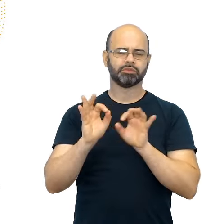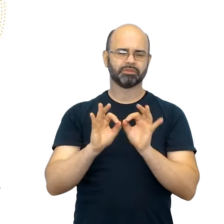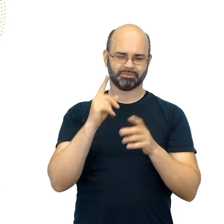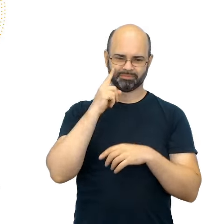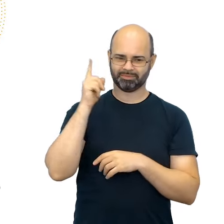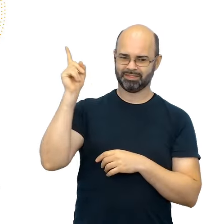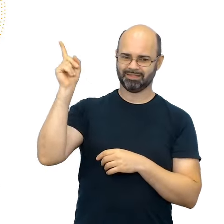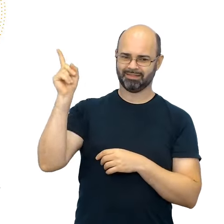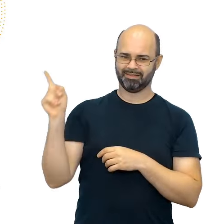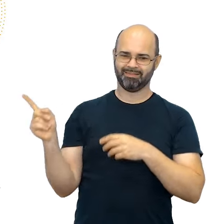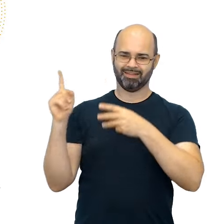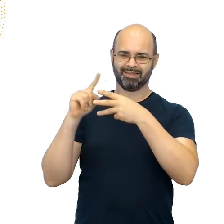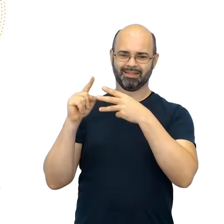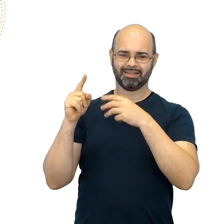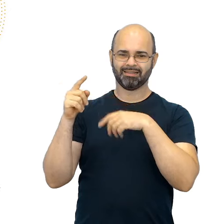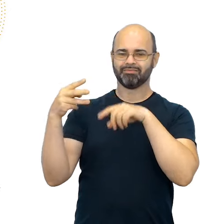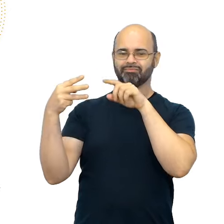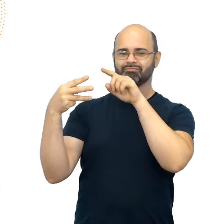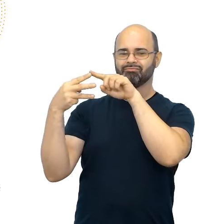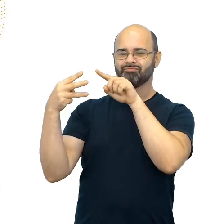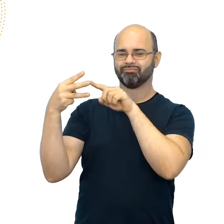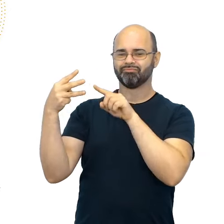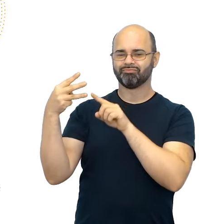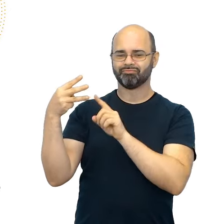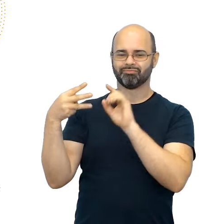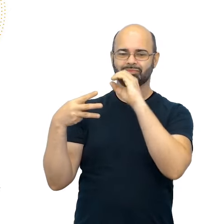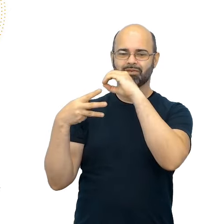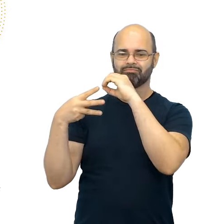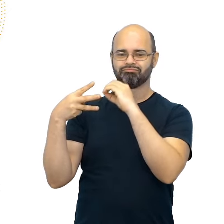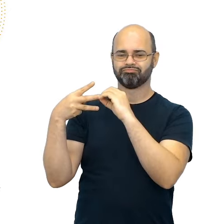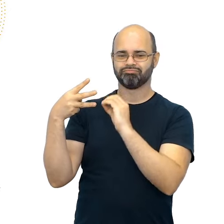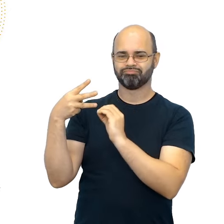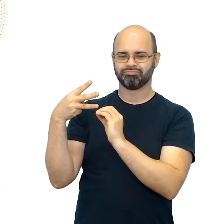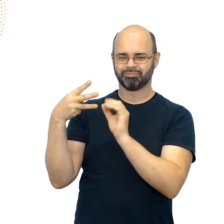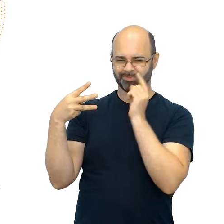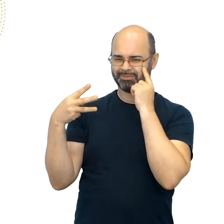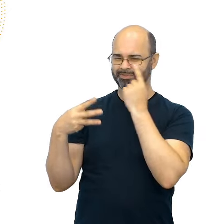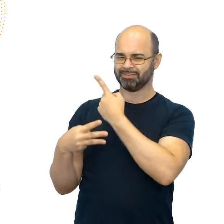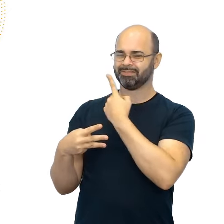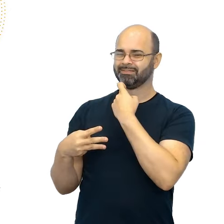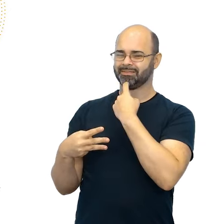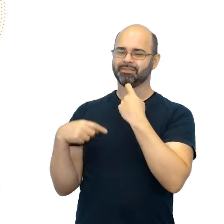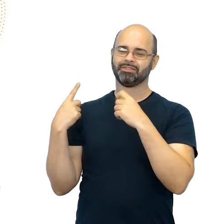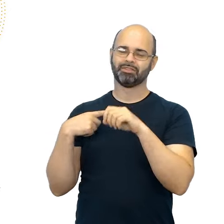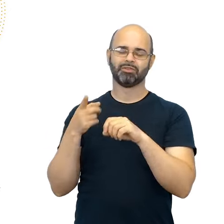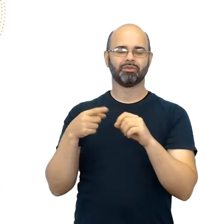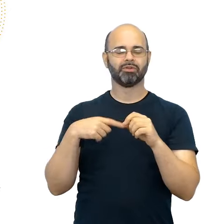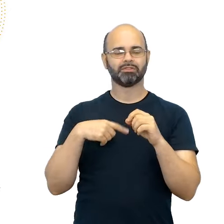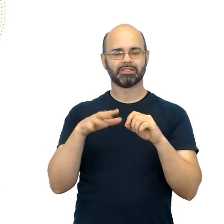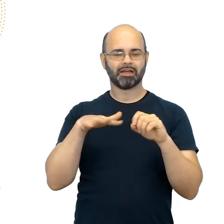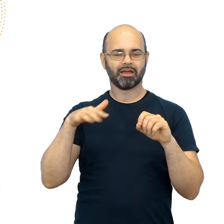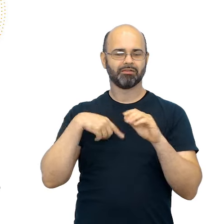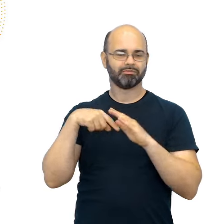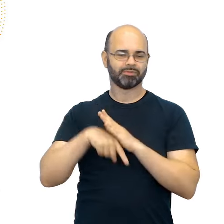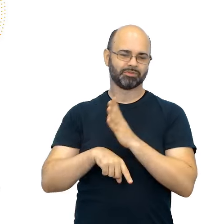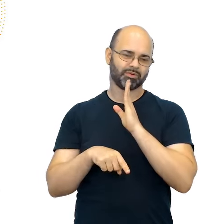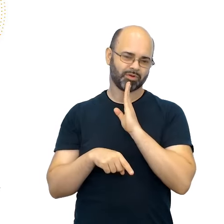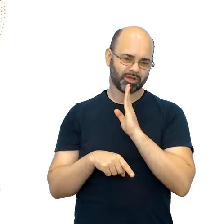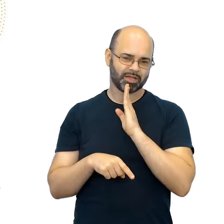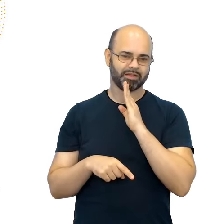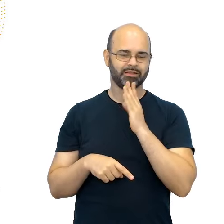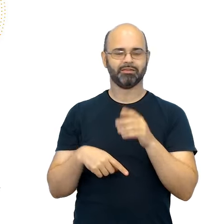estão aparecendo aí, são esses vídeos curtos produzidos pela gente, né, especialista da área. Então, eu sou da terceira